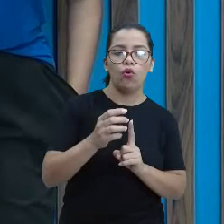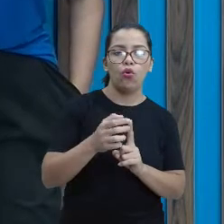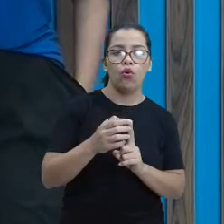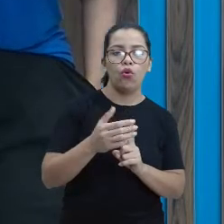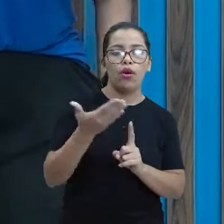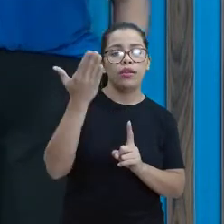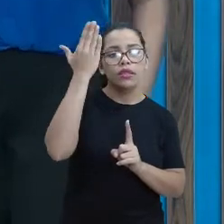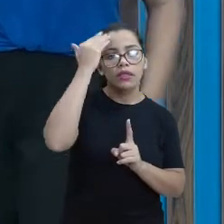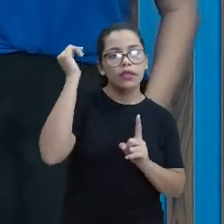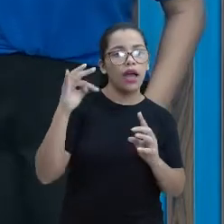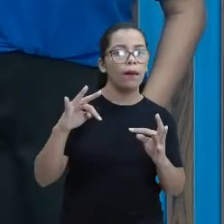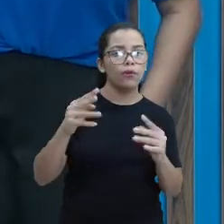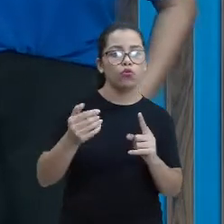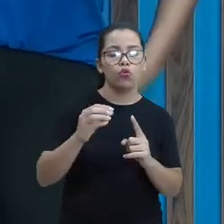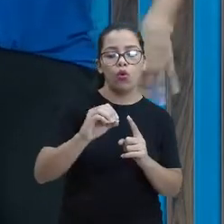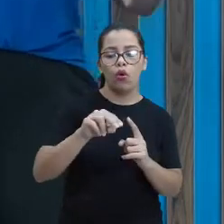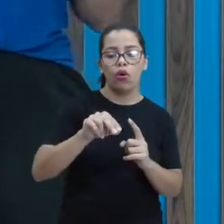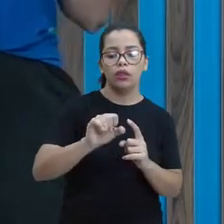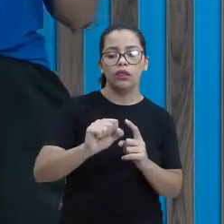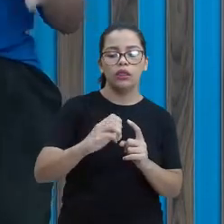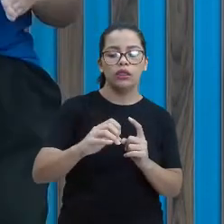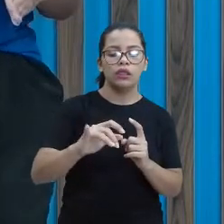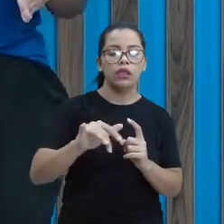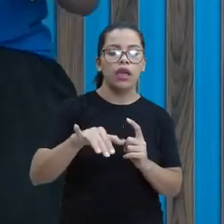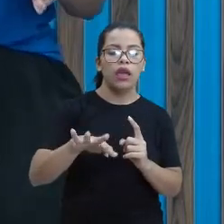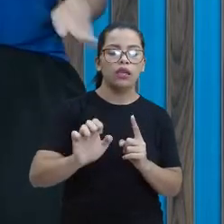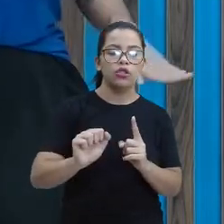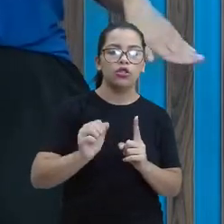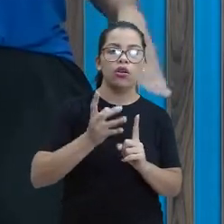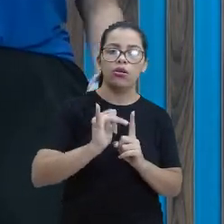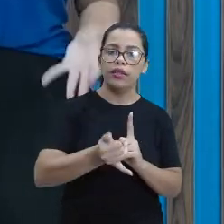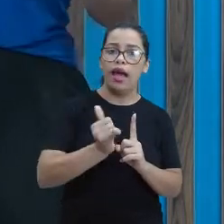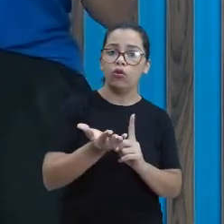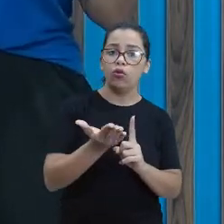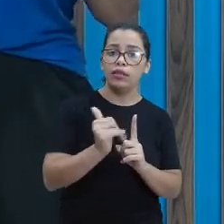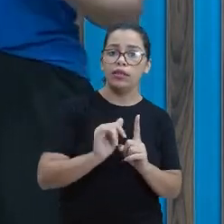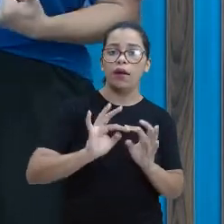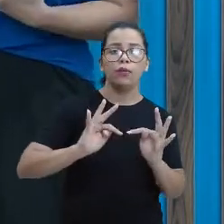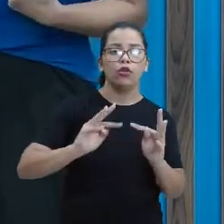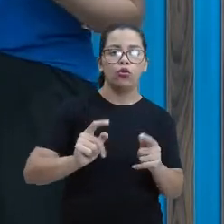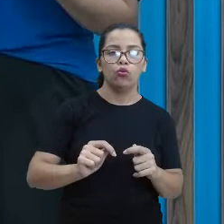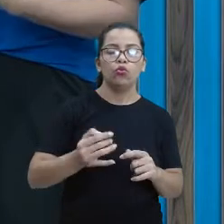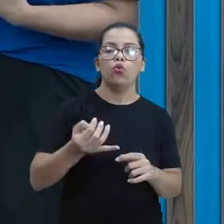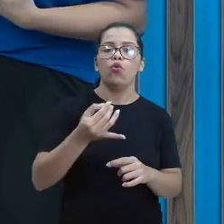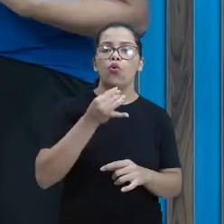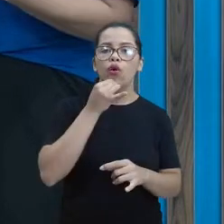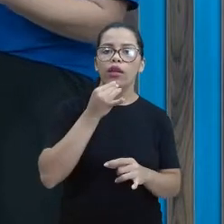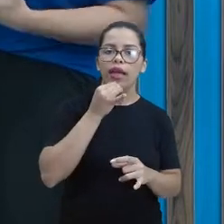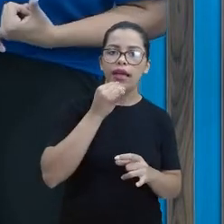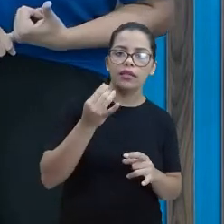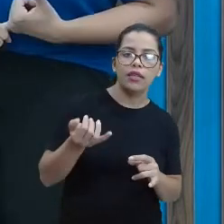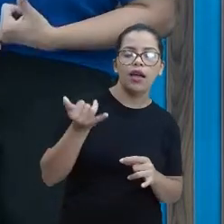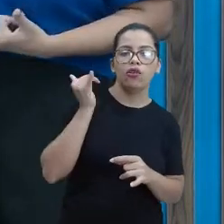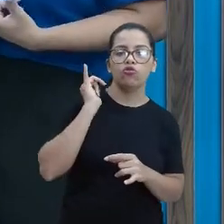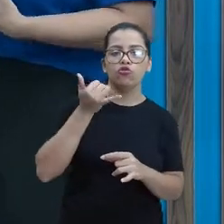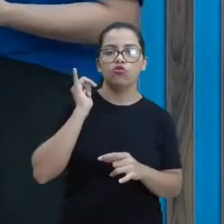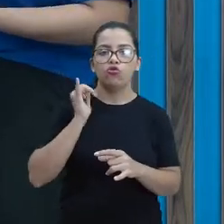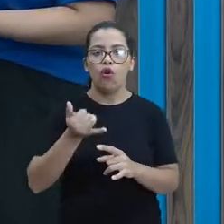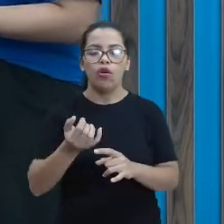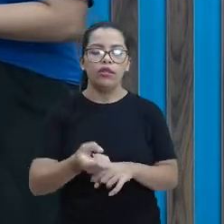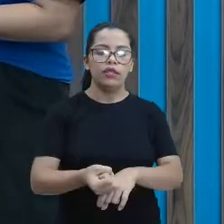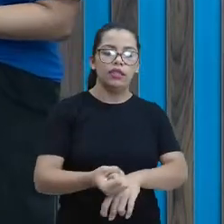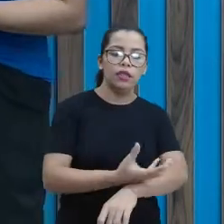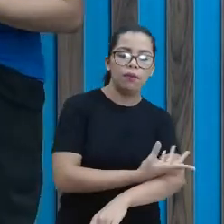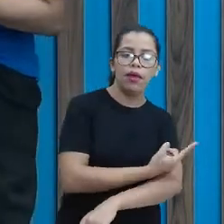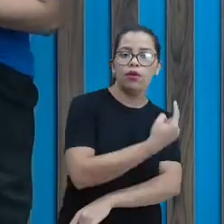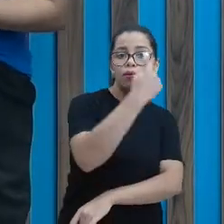conhece todos os elementos. Ele não conhece só os fatos, ele também conhece os sentimentos, ele também conhece os pensamentos, ele sabe tudo